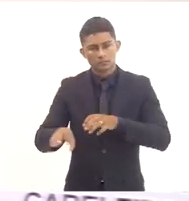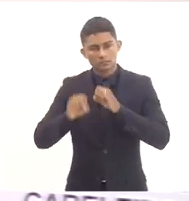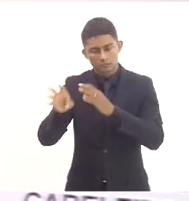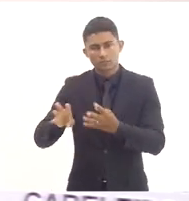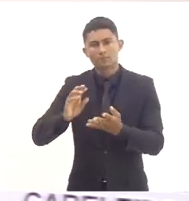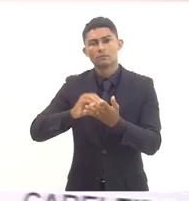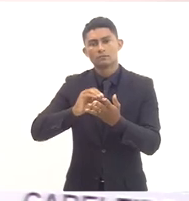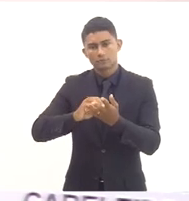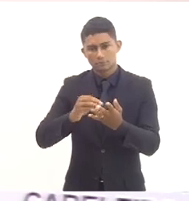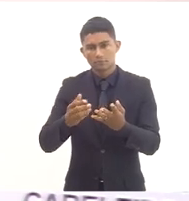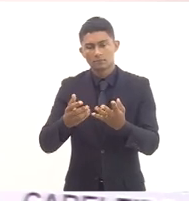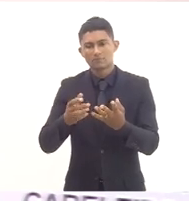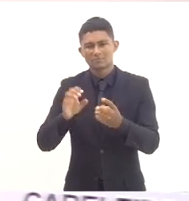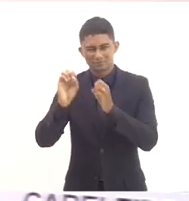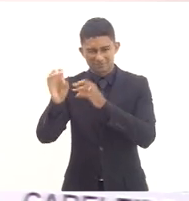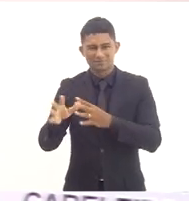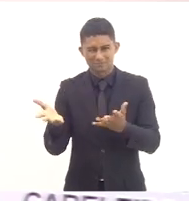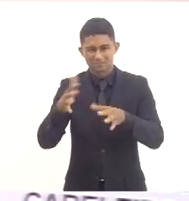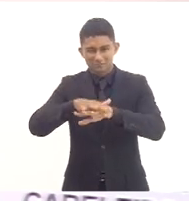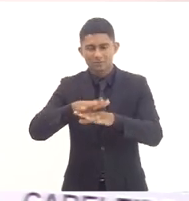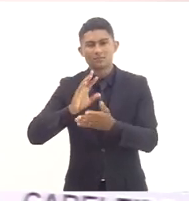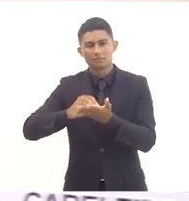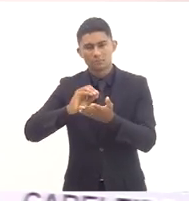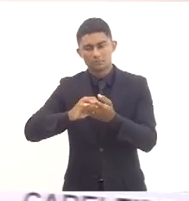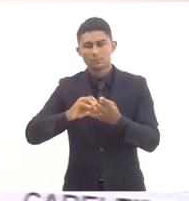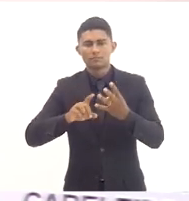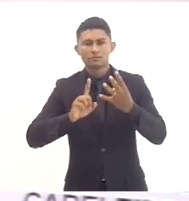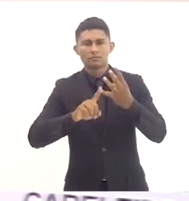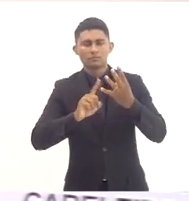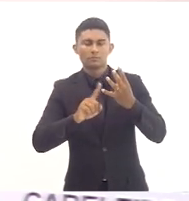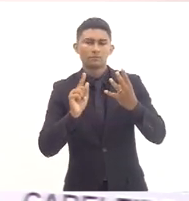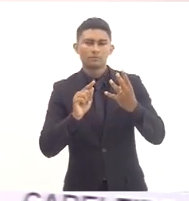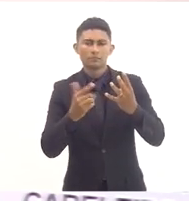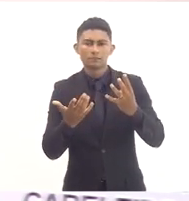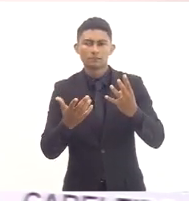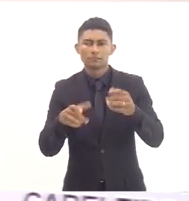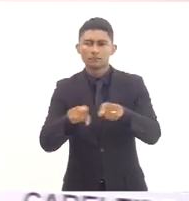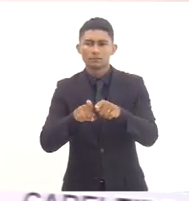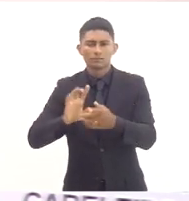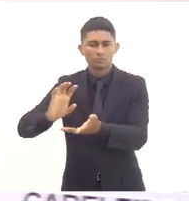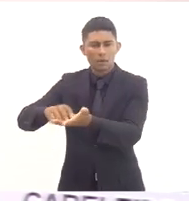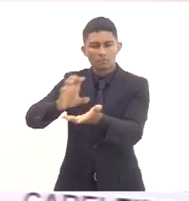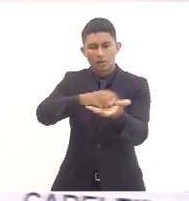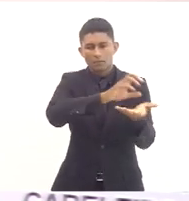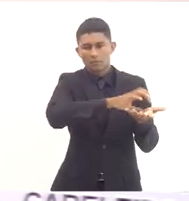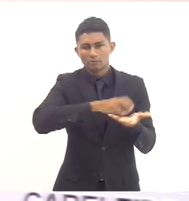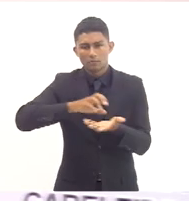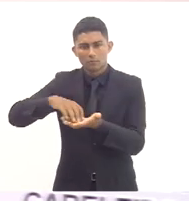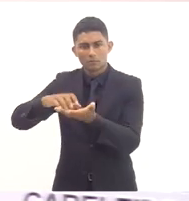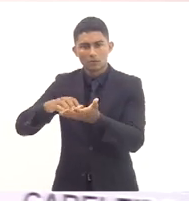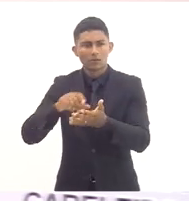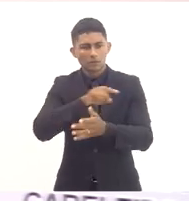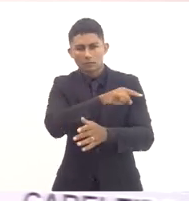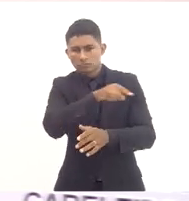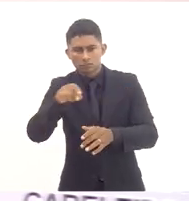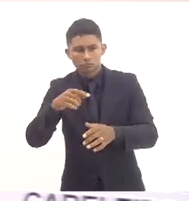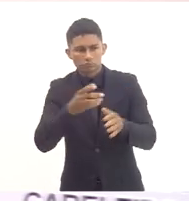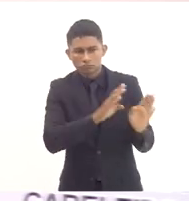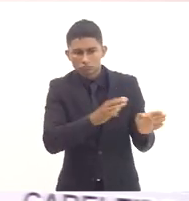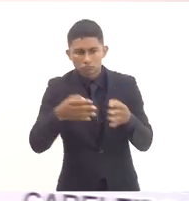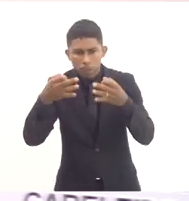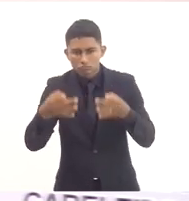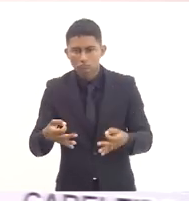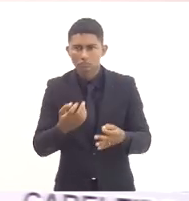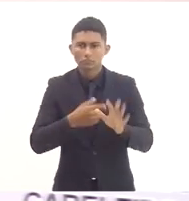inclusiva falta a reabilitação dos centros falta a sustentabilidade